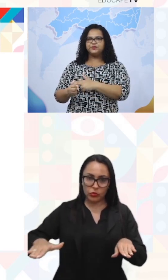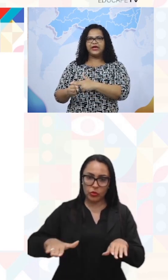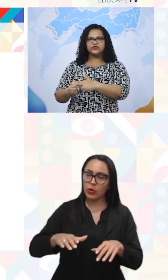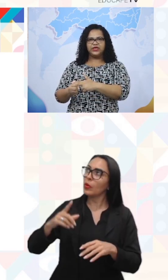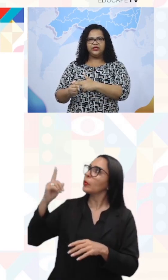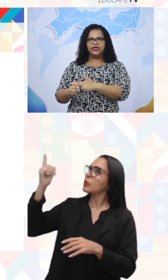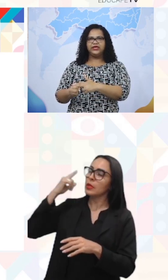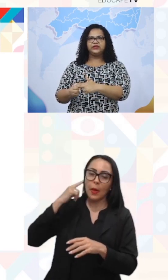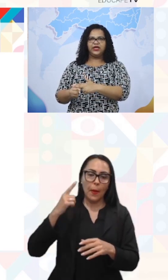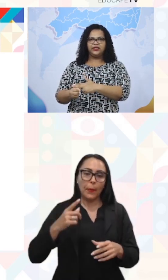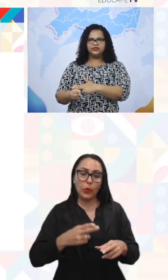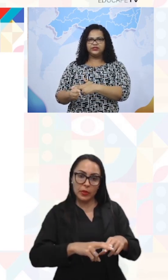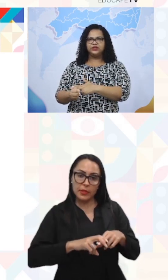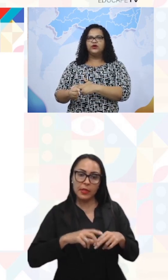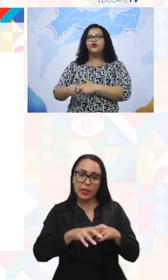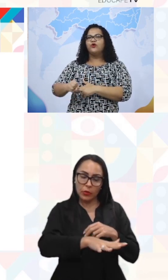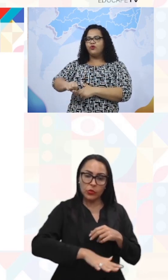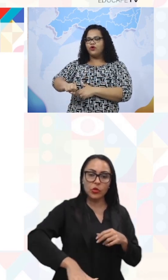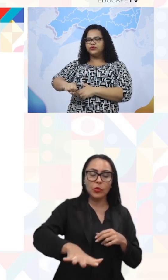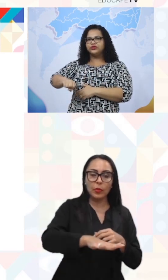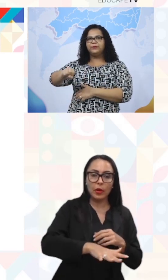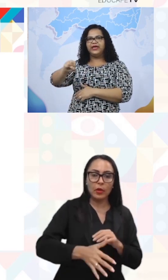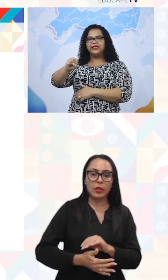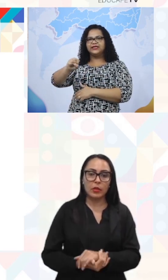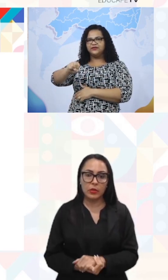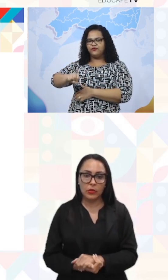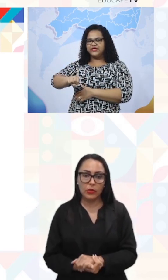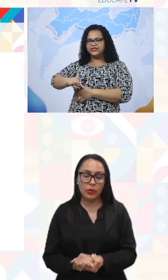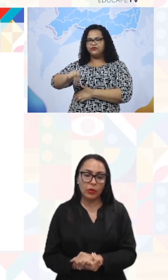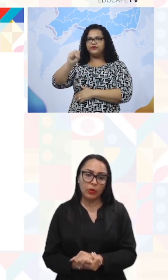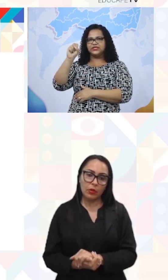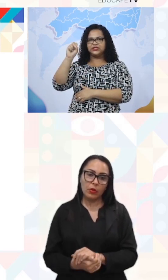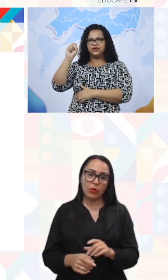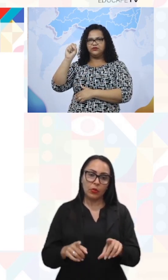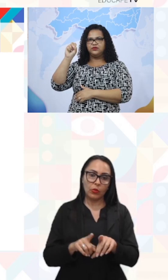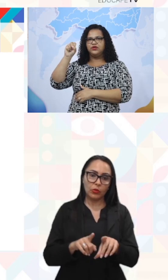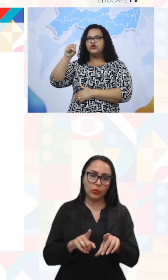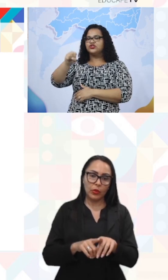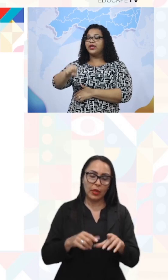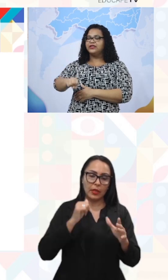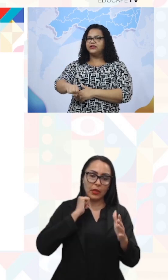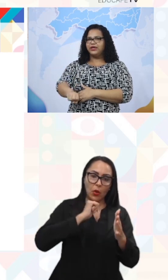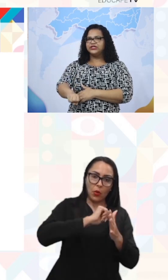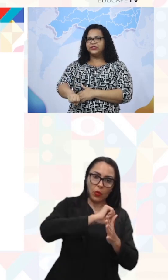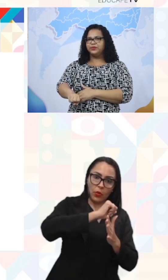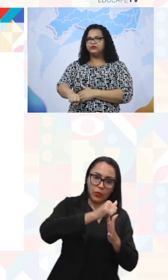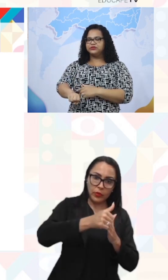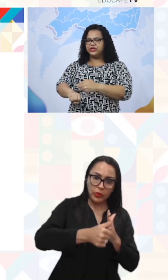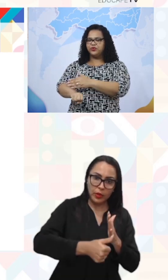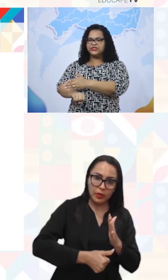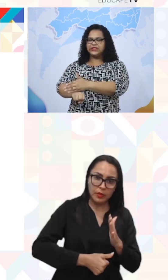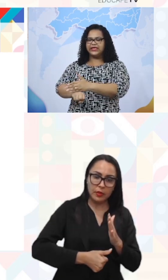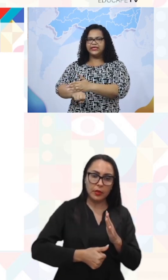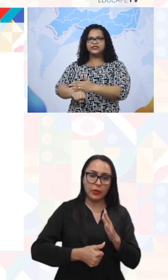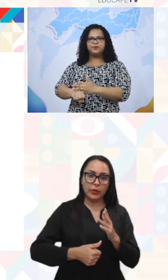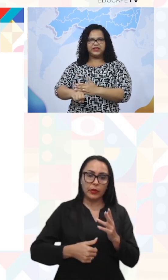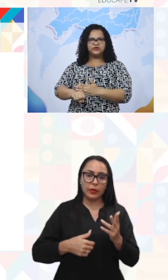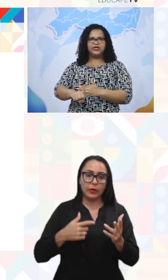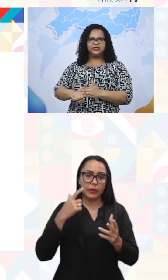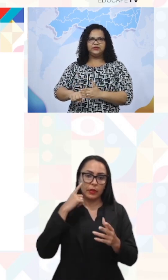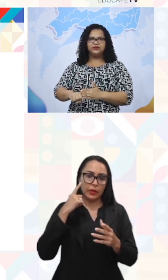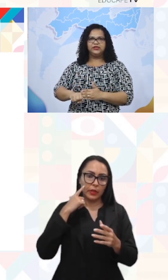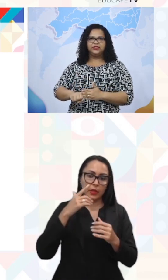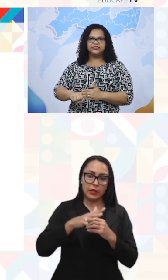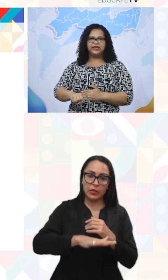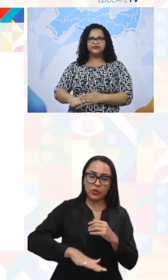esse espaço aí entre eles. O outro também é com essa configuração, só que ele também está no plano do chão, por isso que tem esse espaço